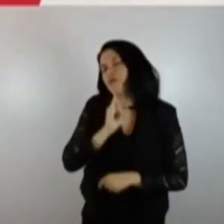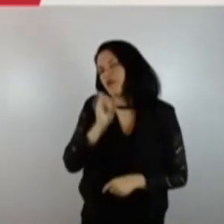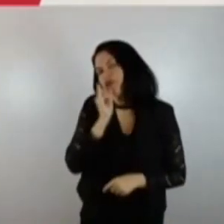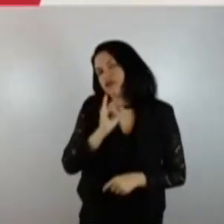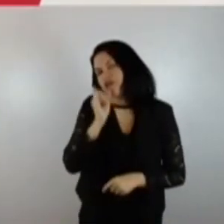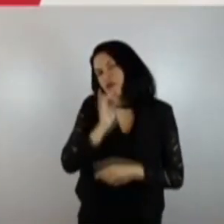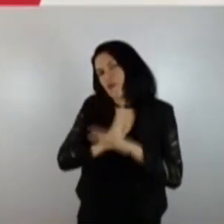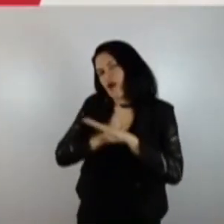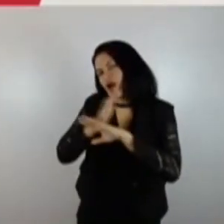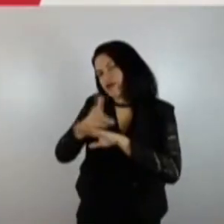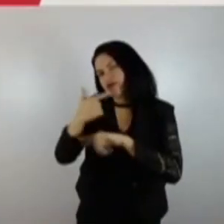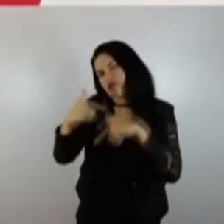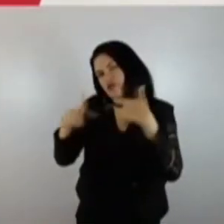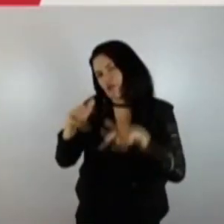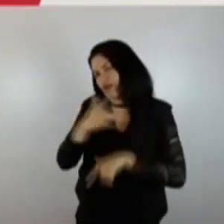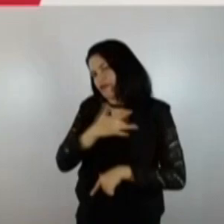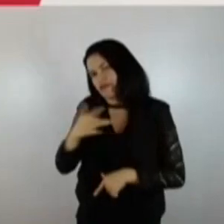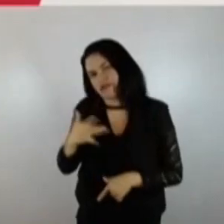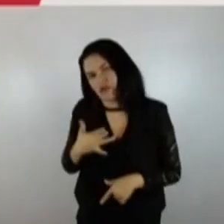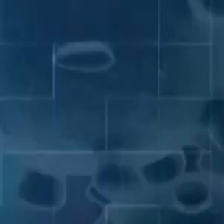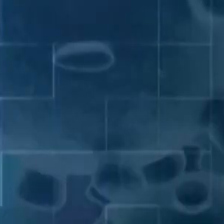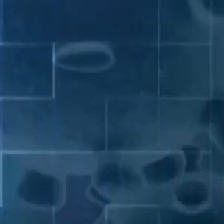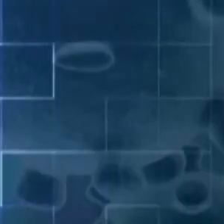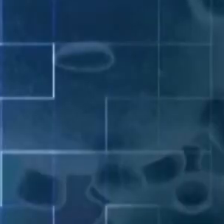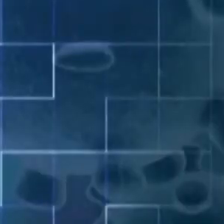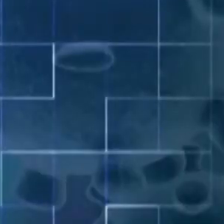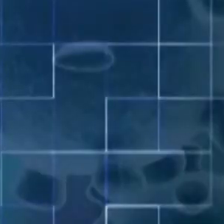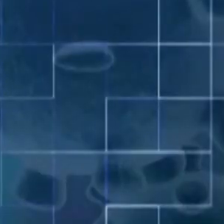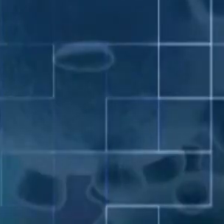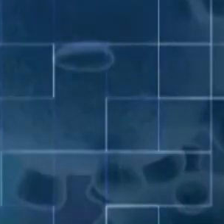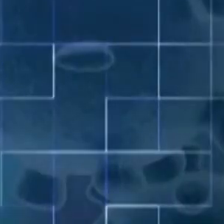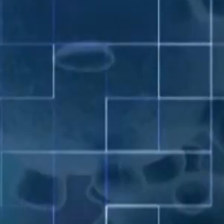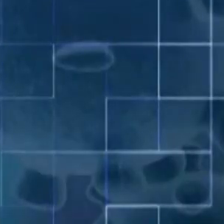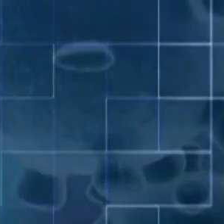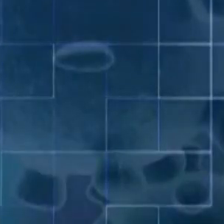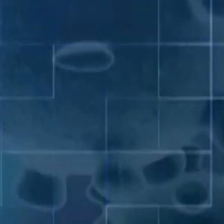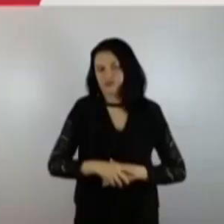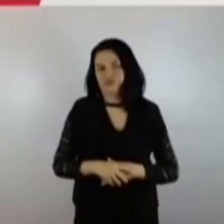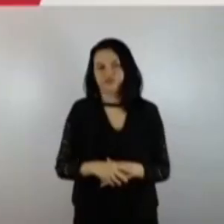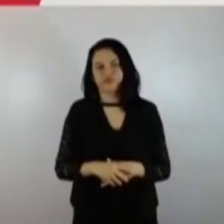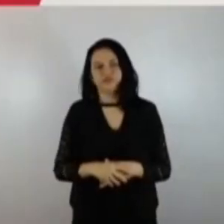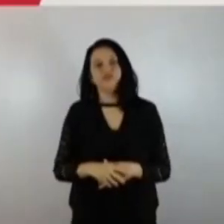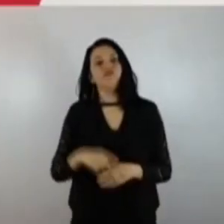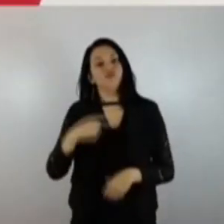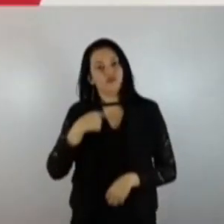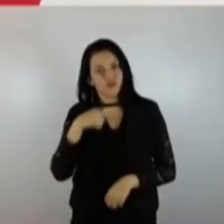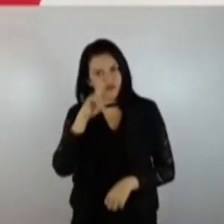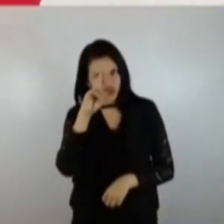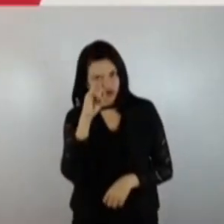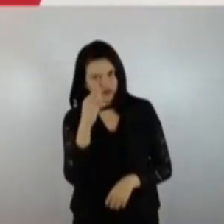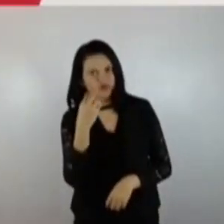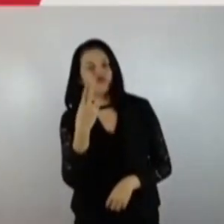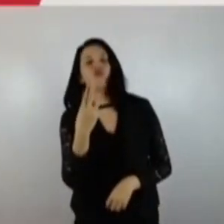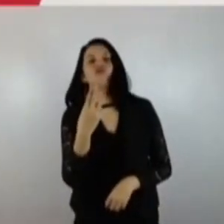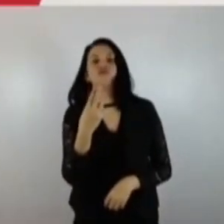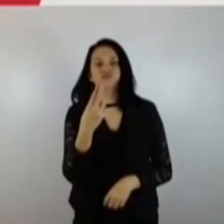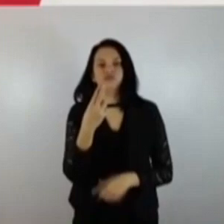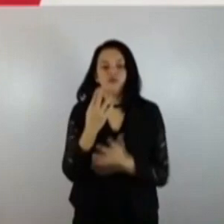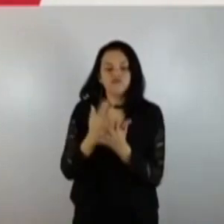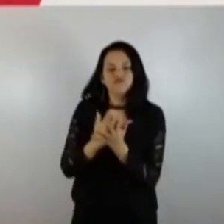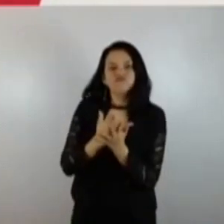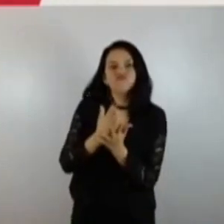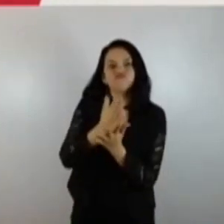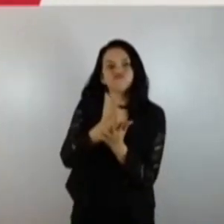exemplo, acesso a serviços de saúde. Fechamento de estacionamentos públicos. Irei fixar